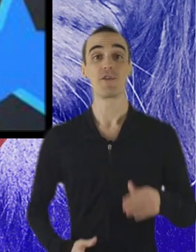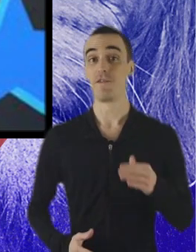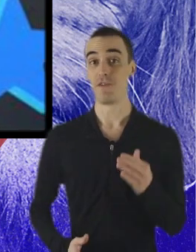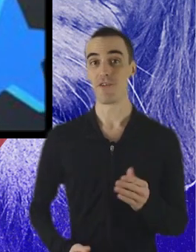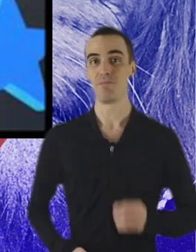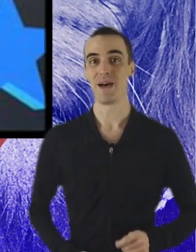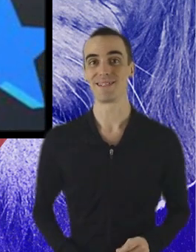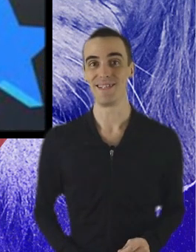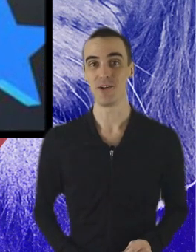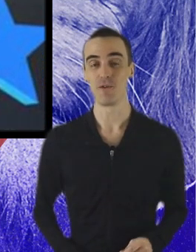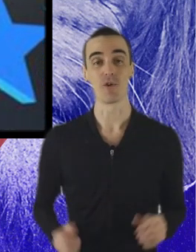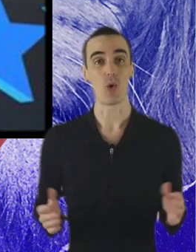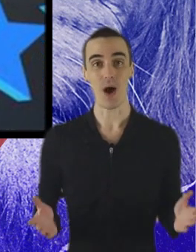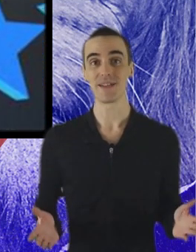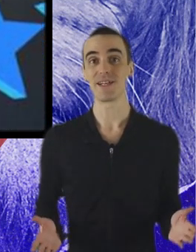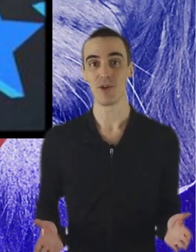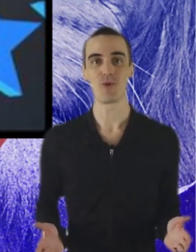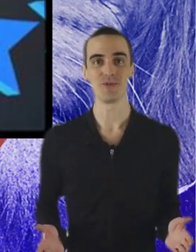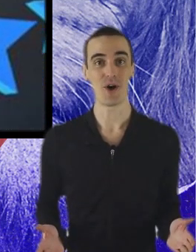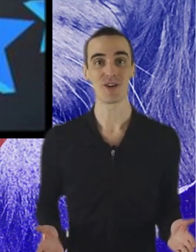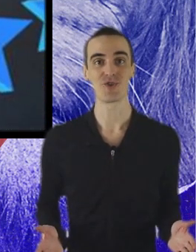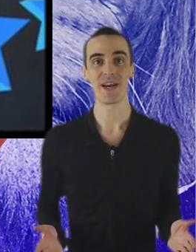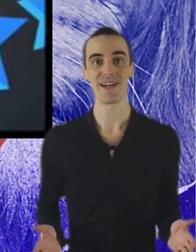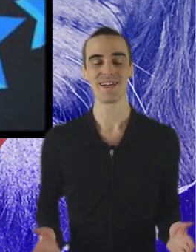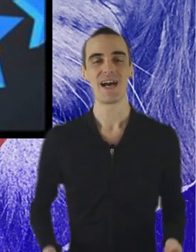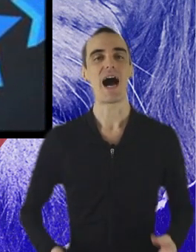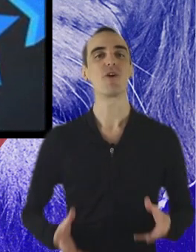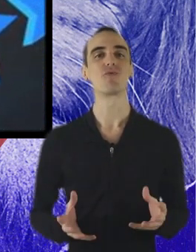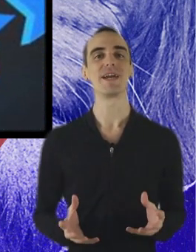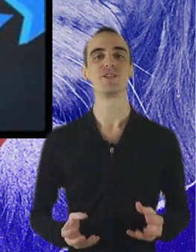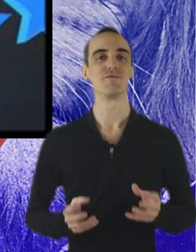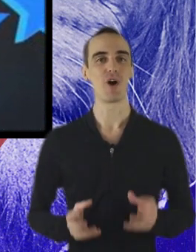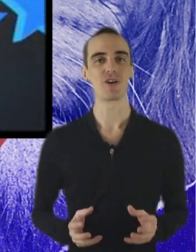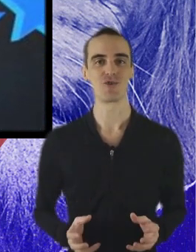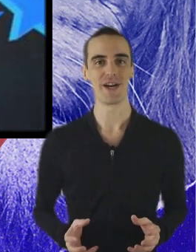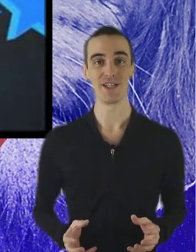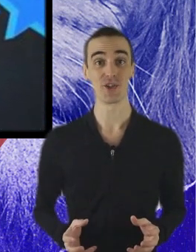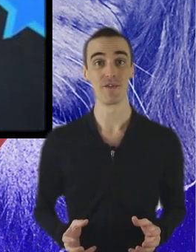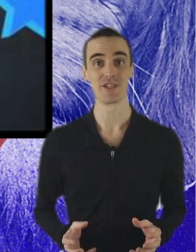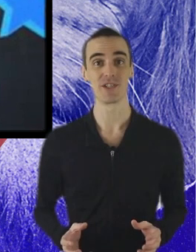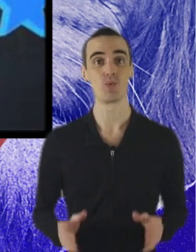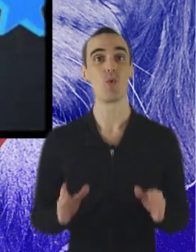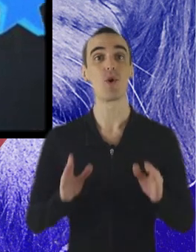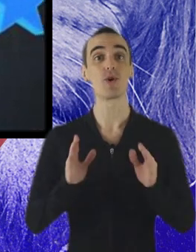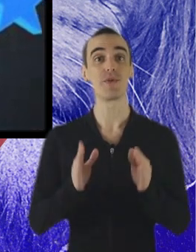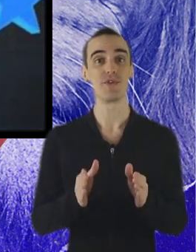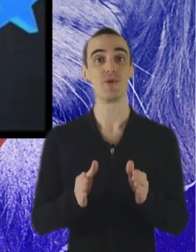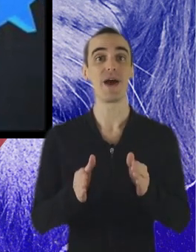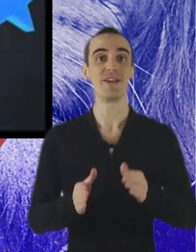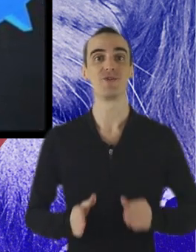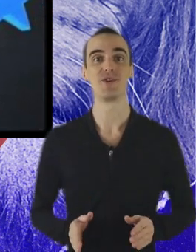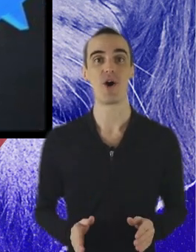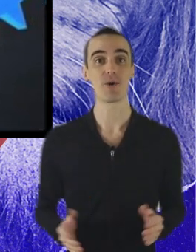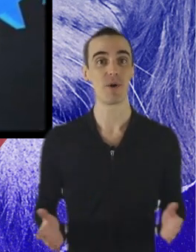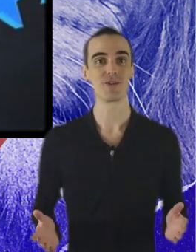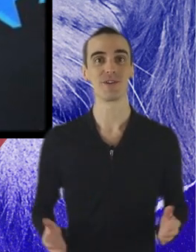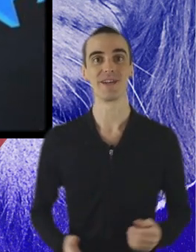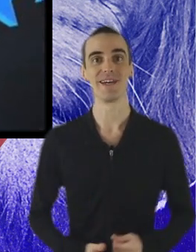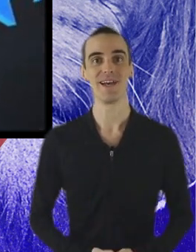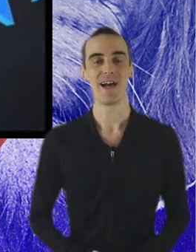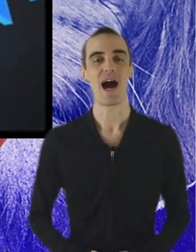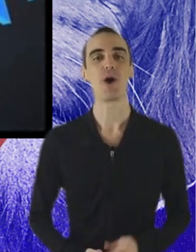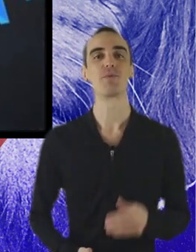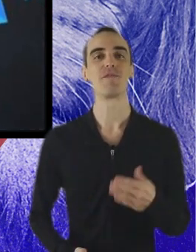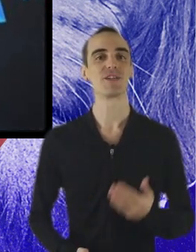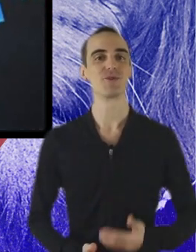Na edição do Seleção Sport TV, desta terça-feira, dia 16, os jornalistas PVC, Renata Silveira e o comentarista Carlos